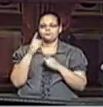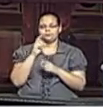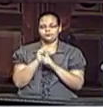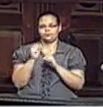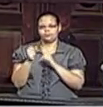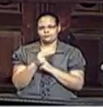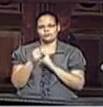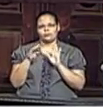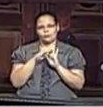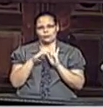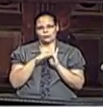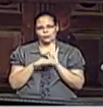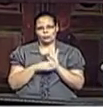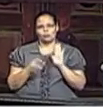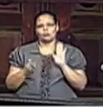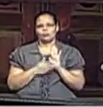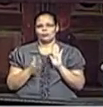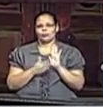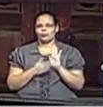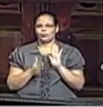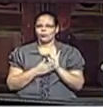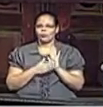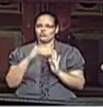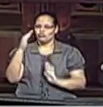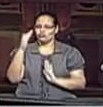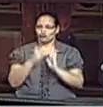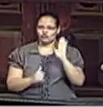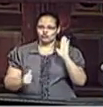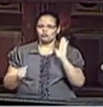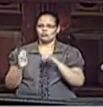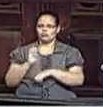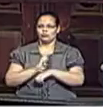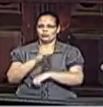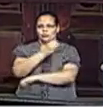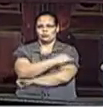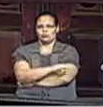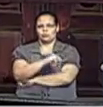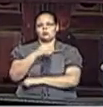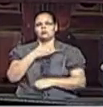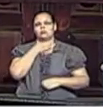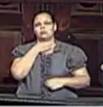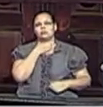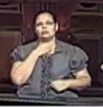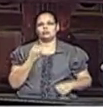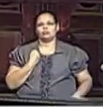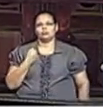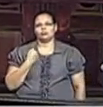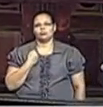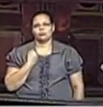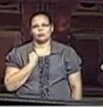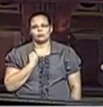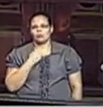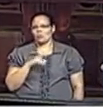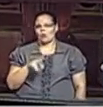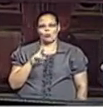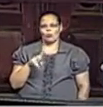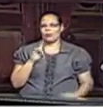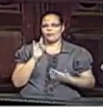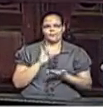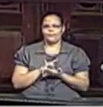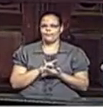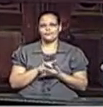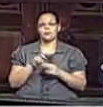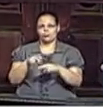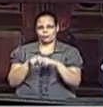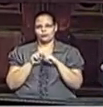as medidas que estão sendo propostas tiram o Estado do Rio de Janeiro da crise. Nos nossos números, isso não é verdade.